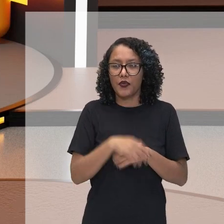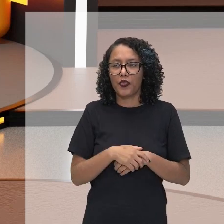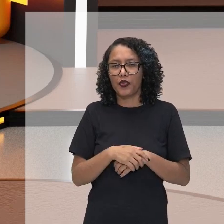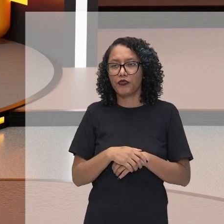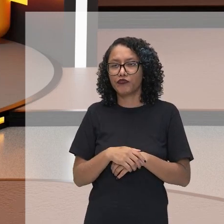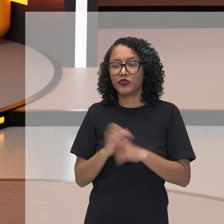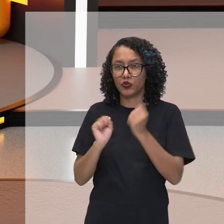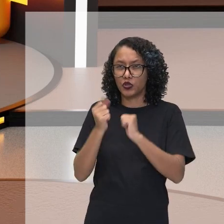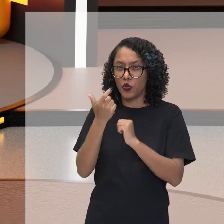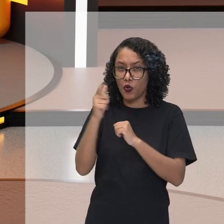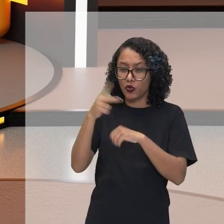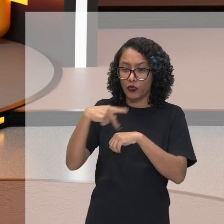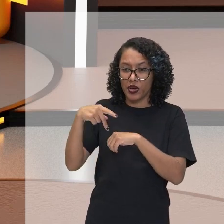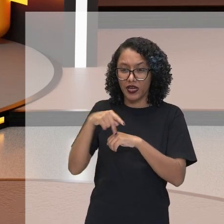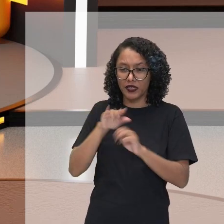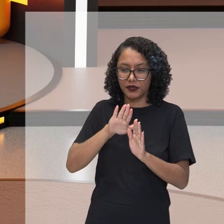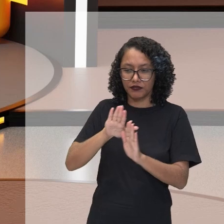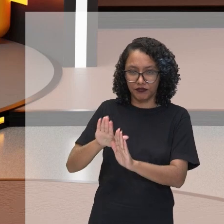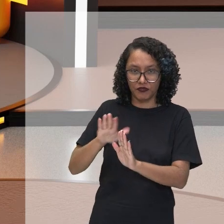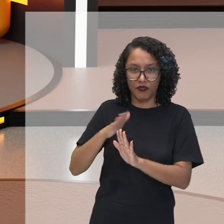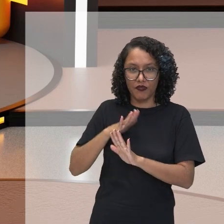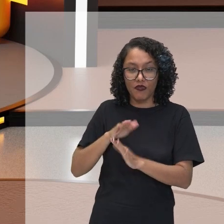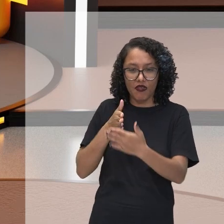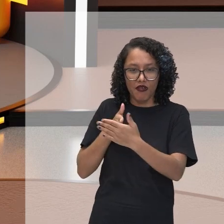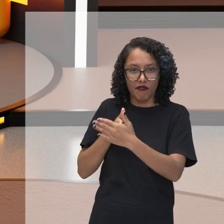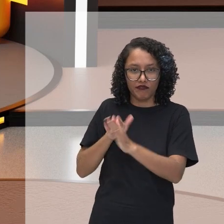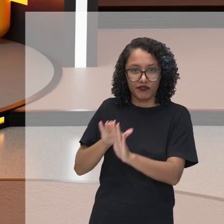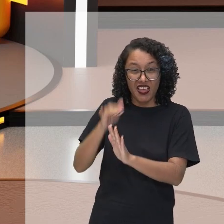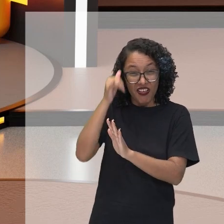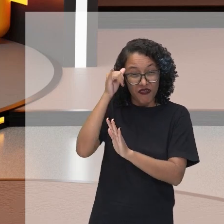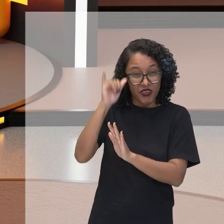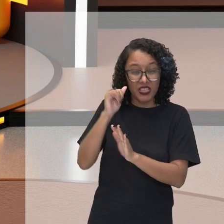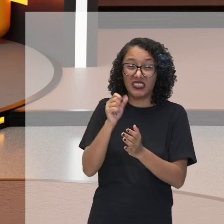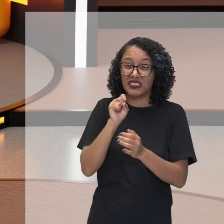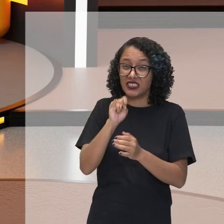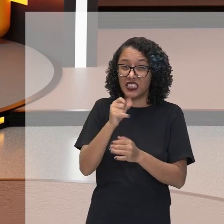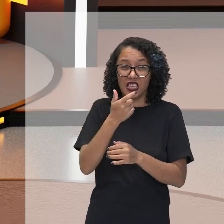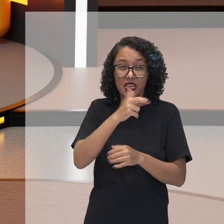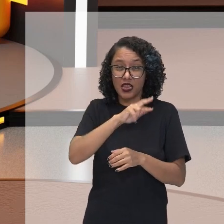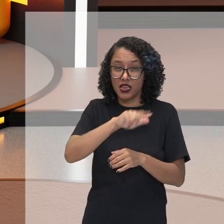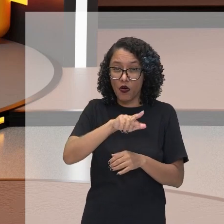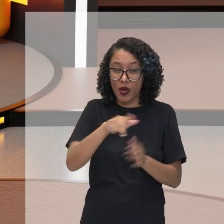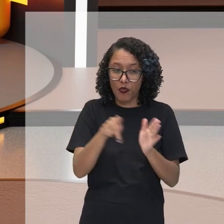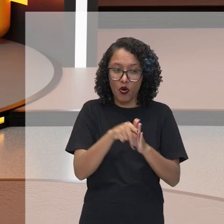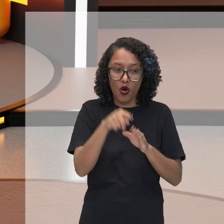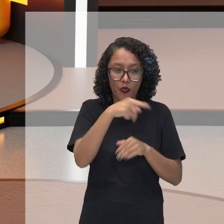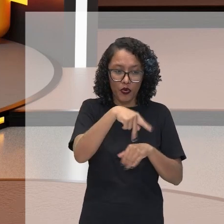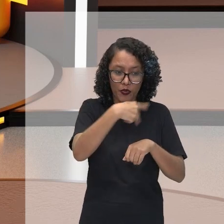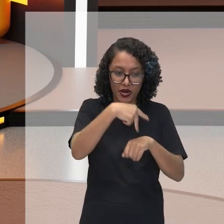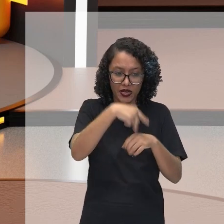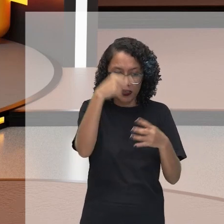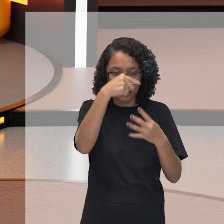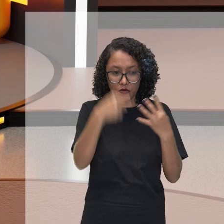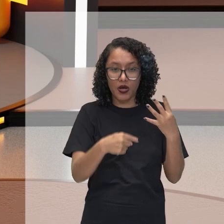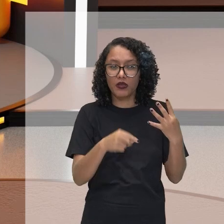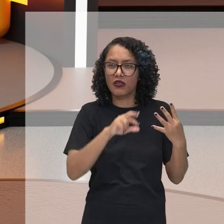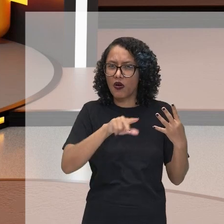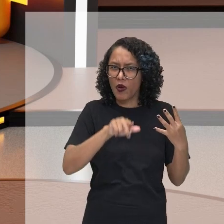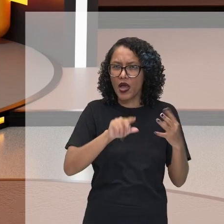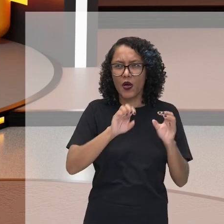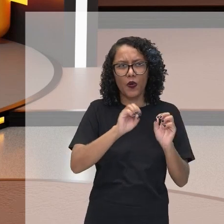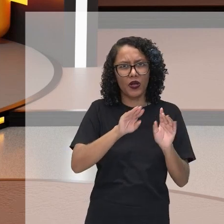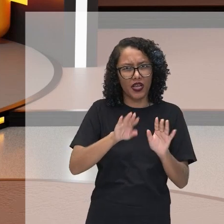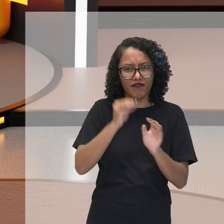países que não fosse do seu de origem ali, de Singapura, da Coreia do Sul, né, de Taiwan, de Hong Kong. Então, esses países,